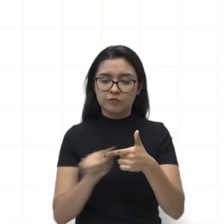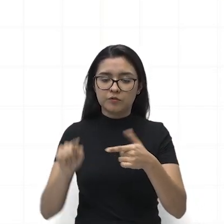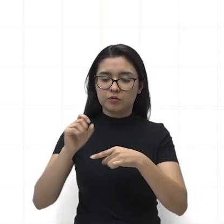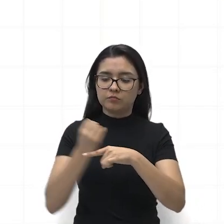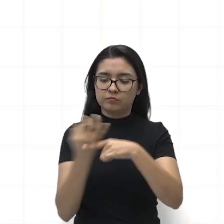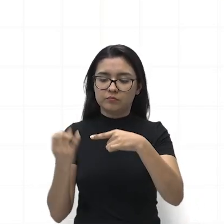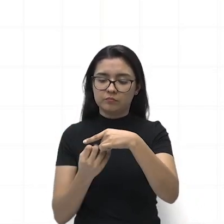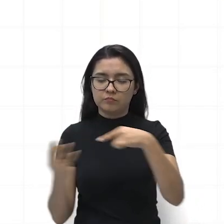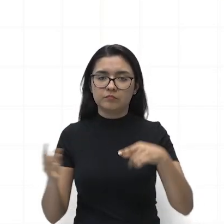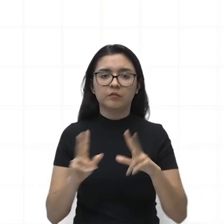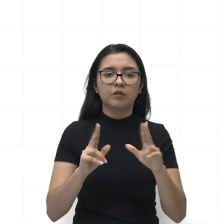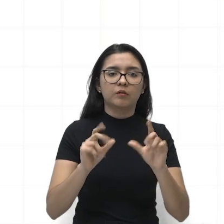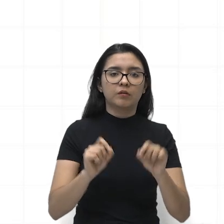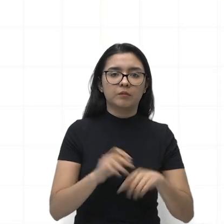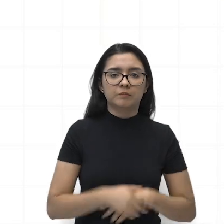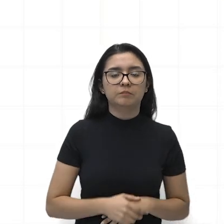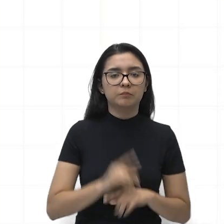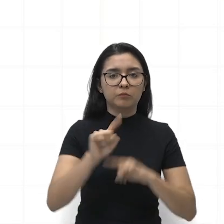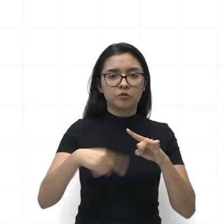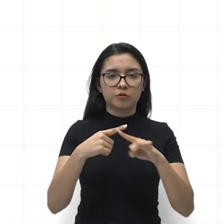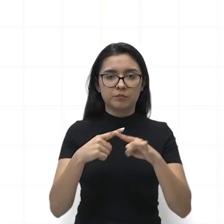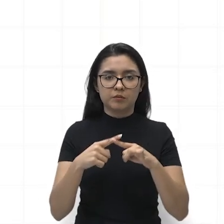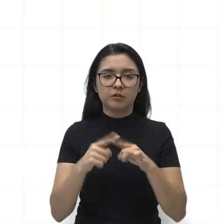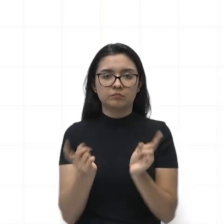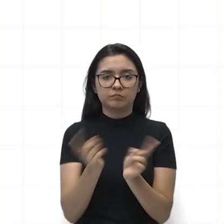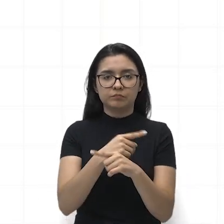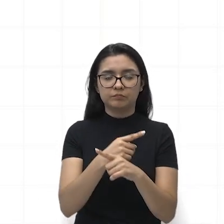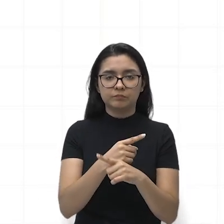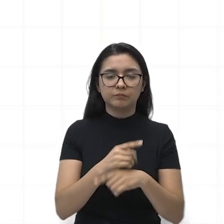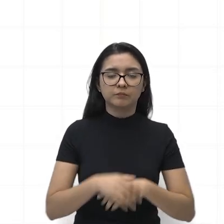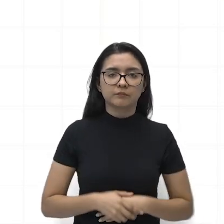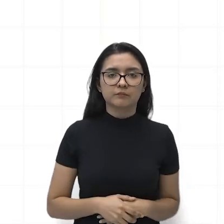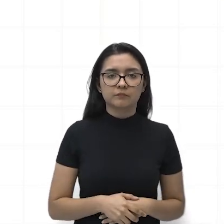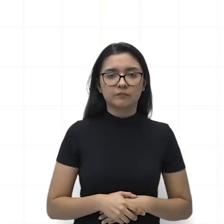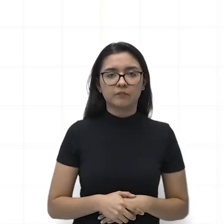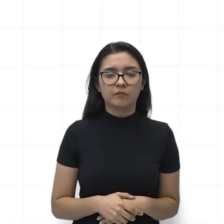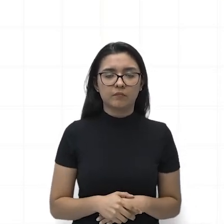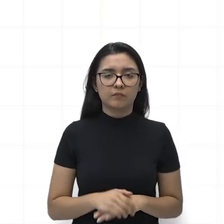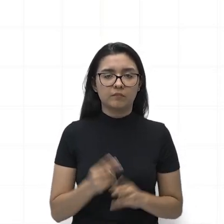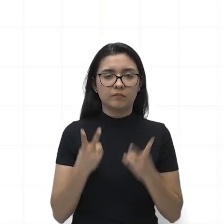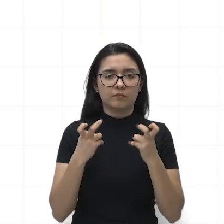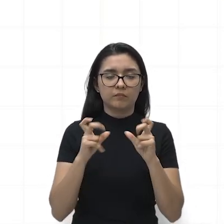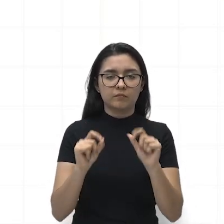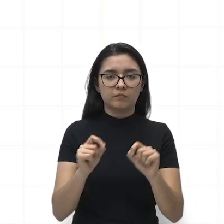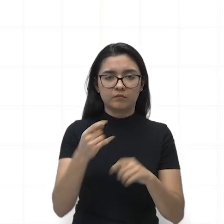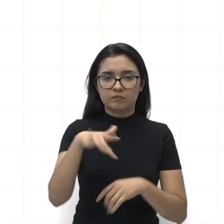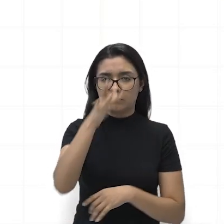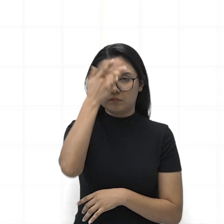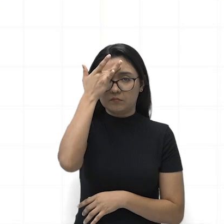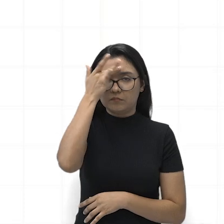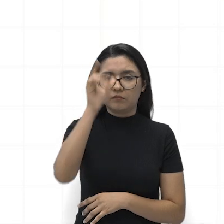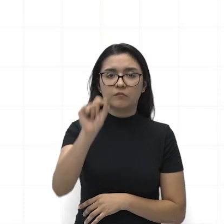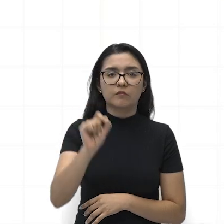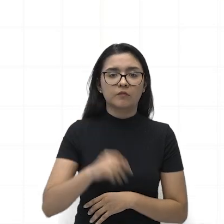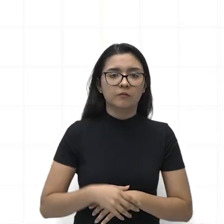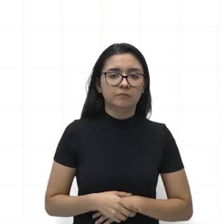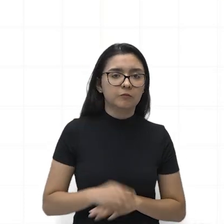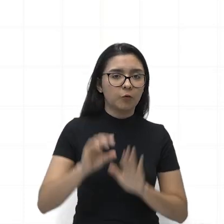que multiplicar a primeira fração pelo inverso da segunda fração. Olha só, marca bem essa ideia aí,